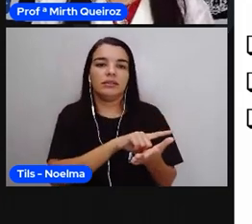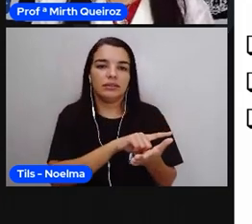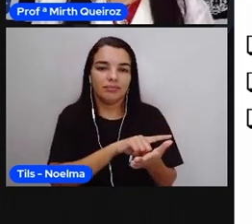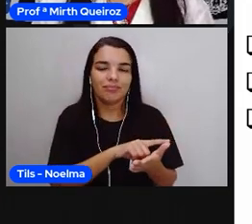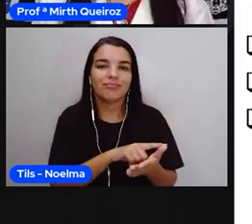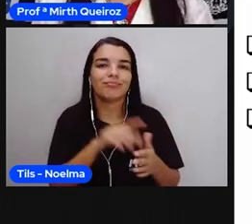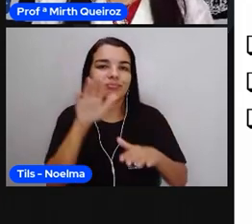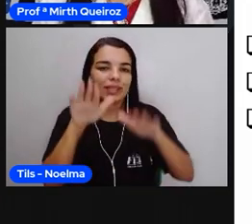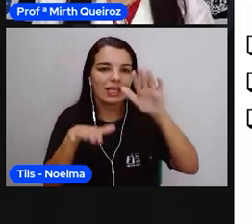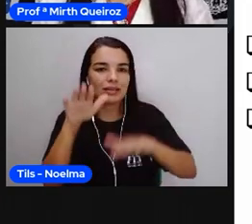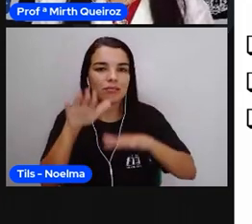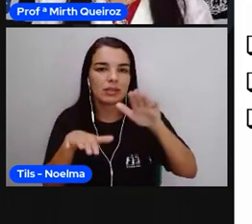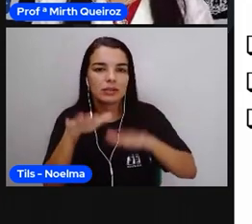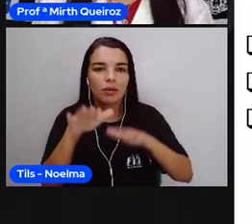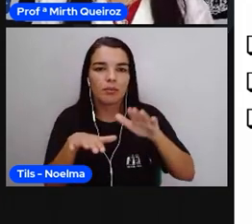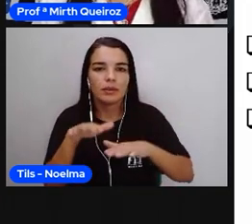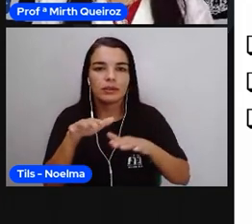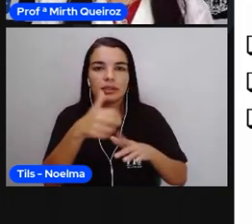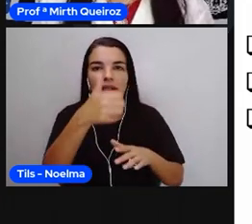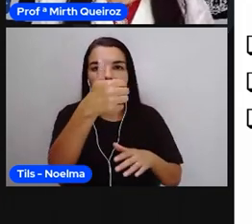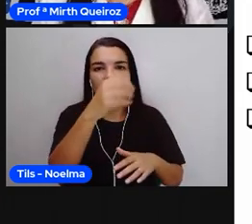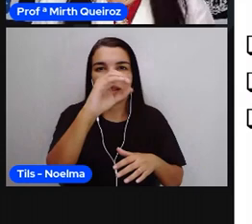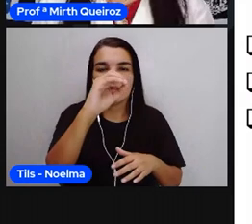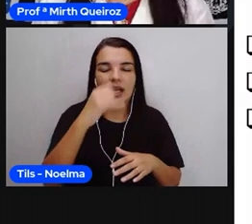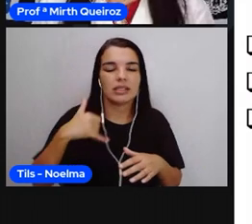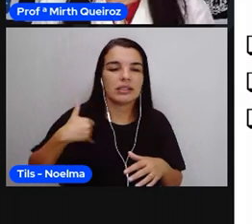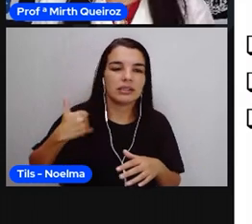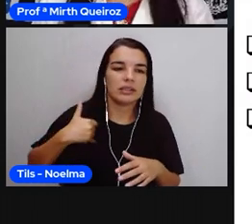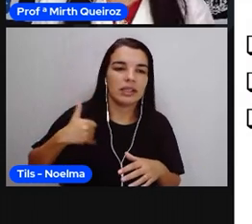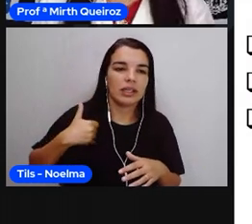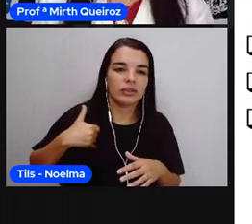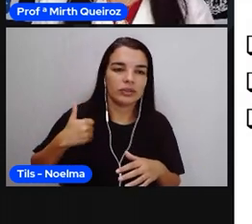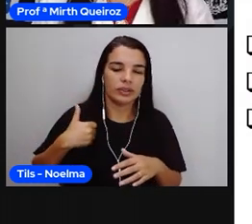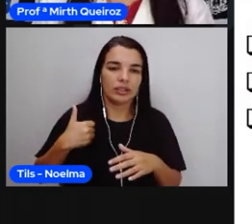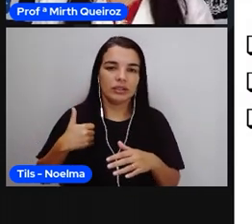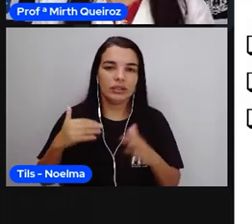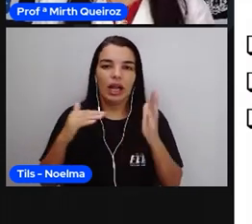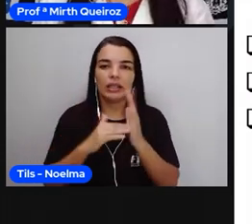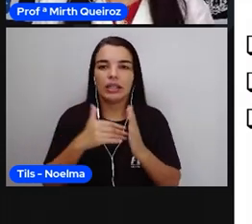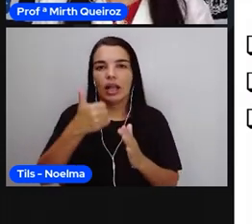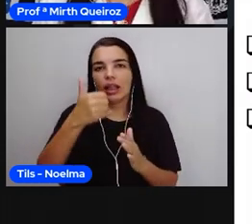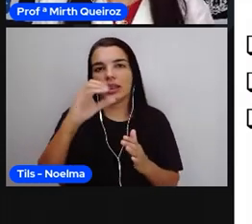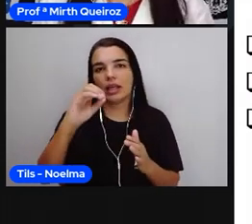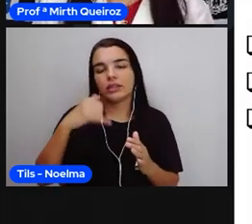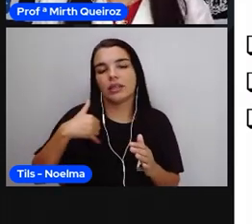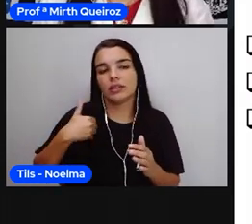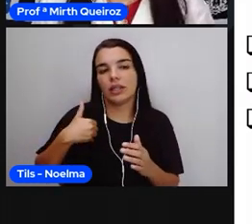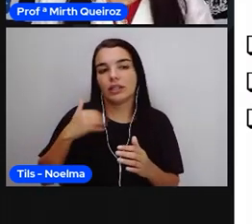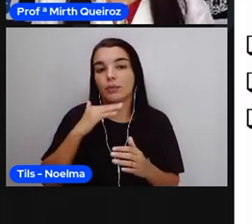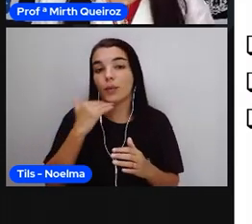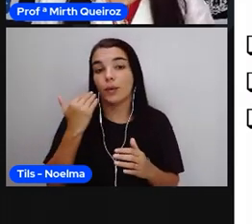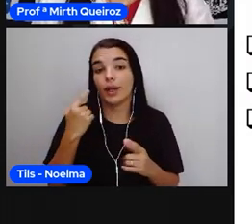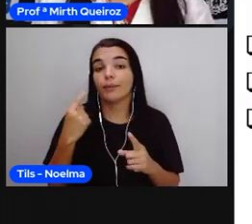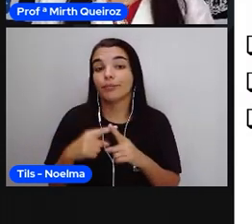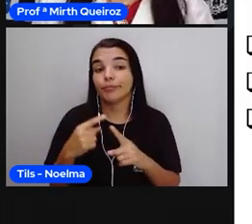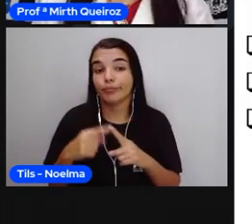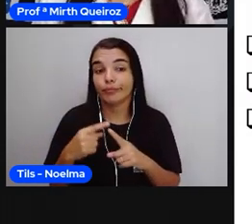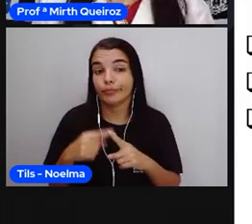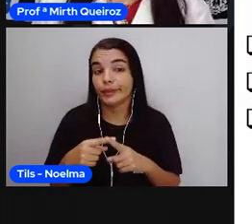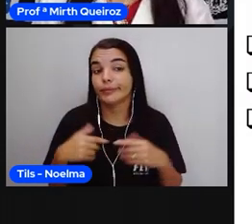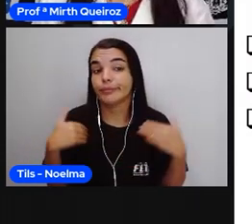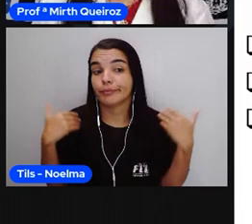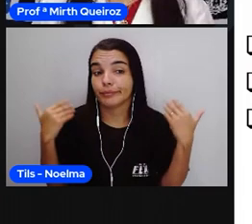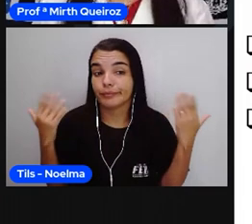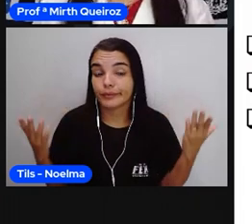cativos mortos era de aproximadamente 10 anos de idade, crianças de 10 anos de idade. Essas crianças